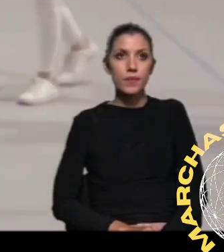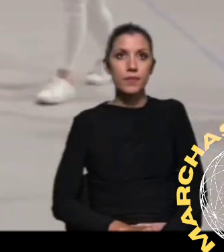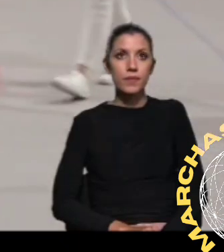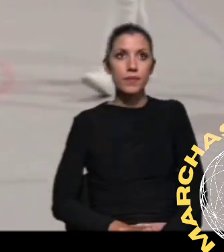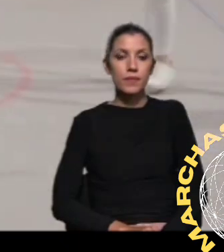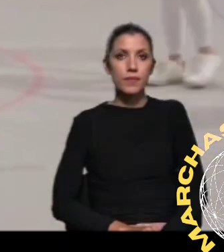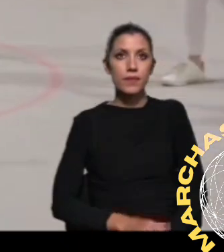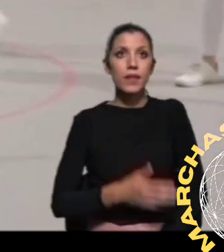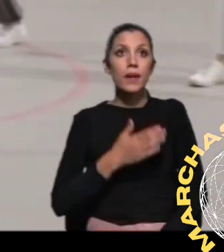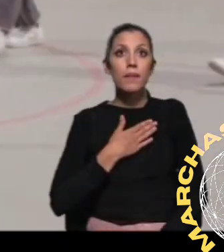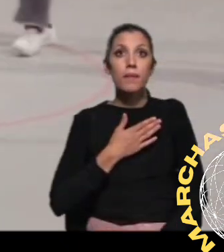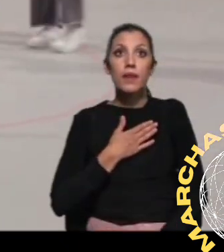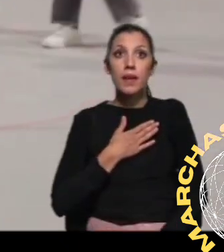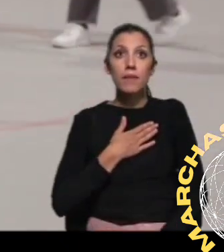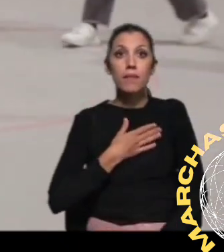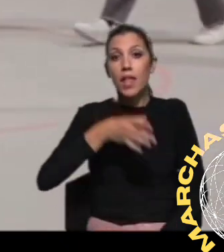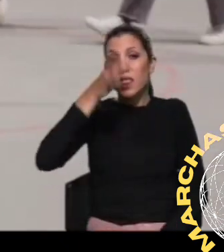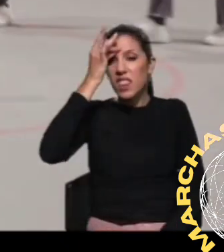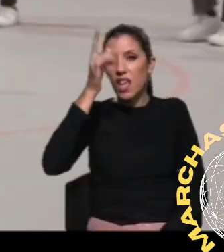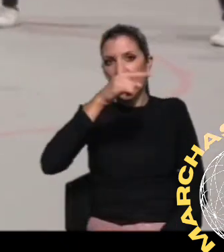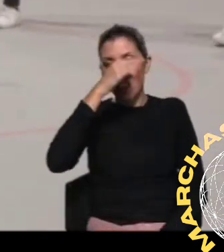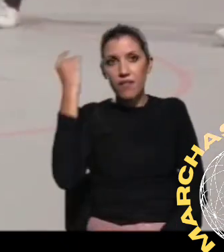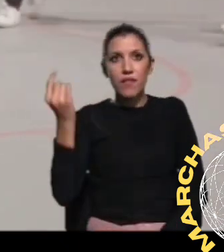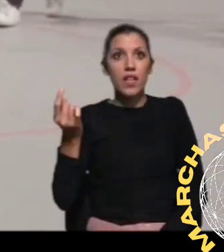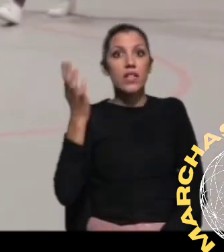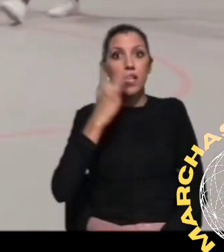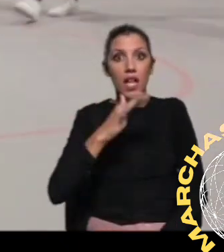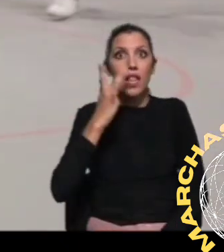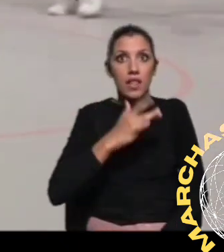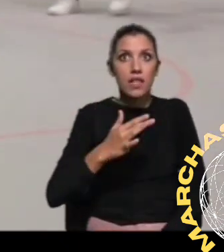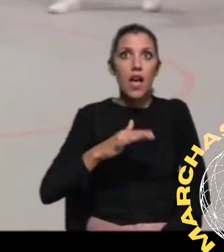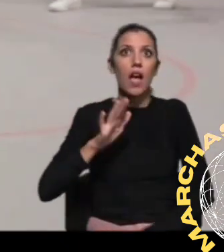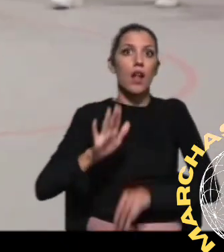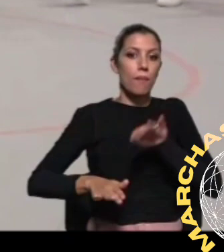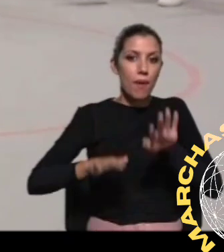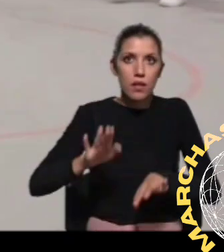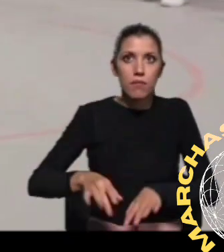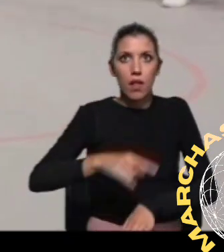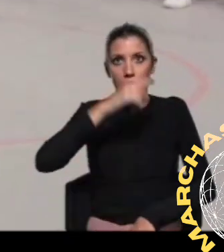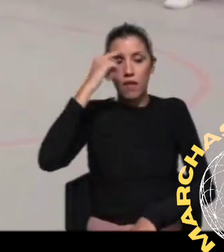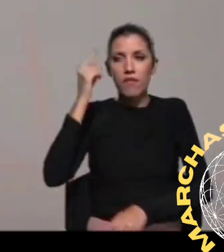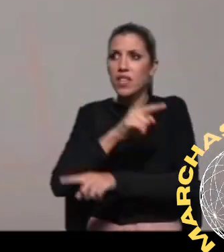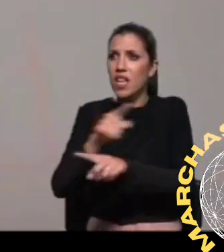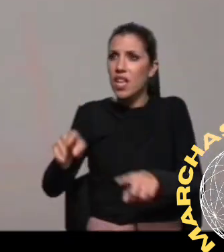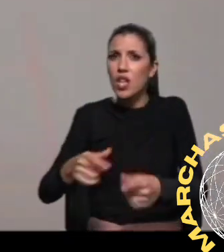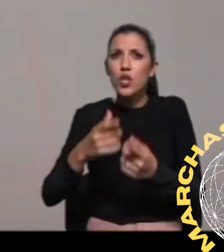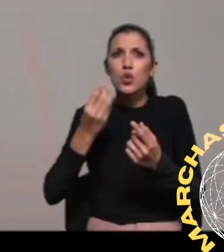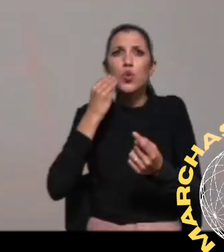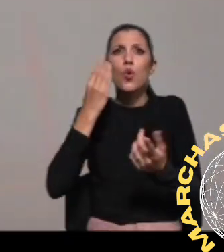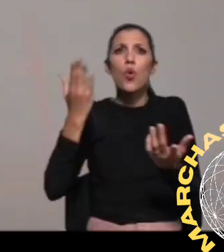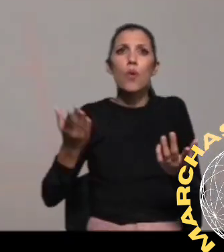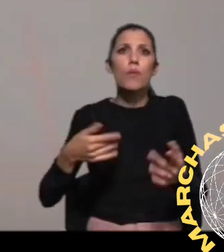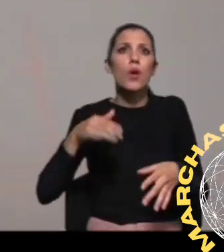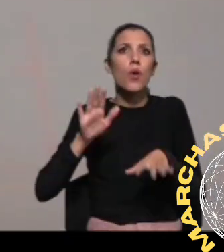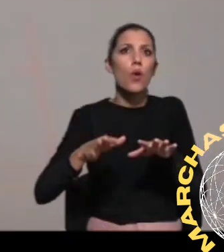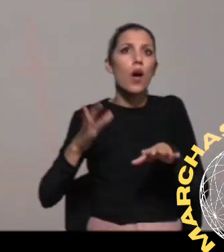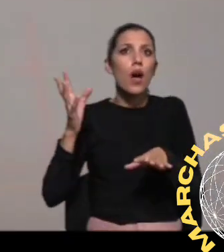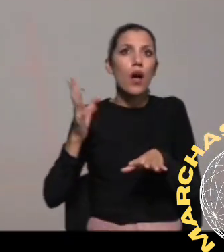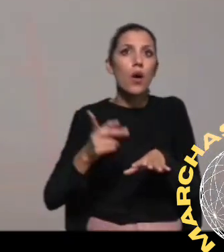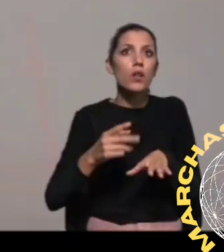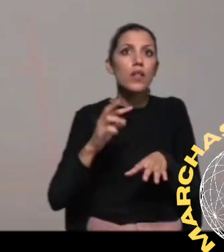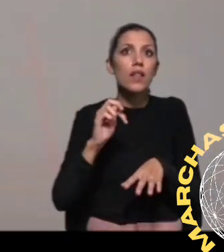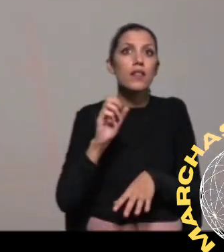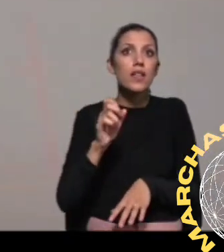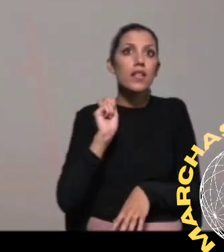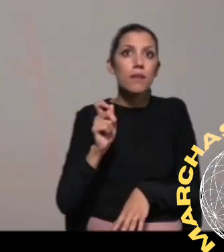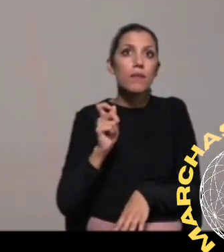Olha, para mim é difícil decorar tudo. A letra, a coreografia, eu não sei como é que eles conseguem. Eu ainda agora estive a contar, eles tiveram meia hora